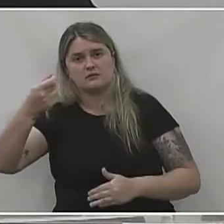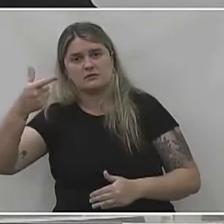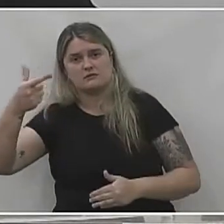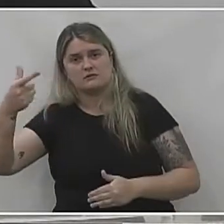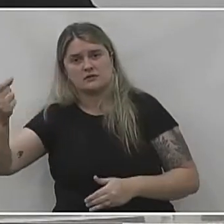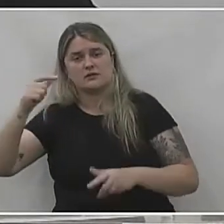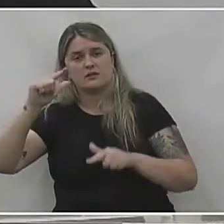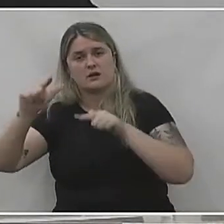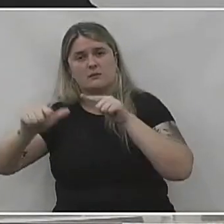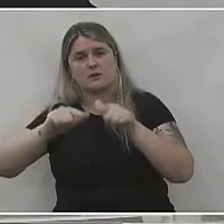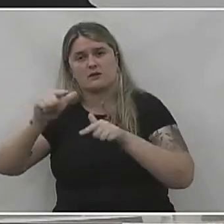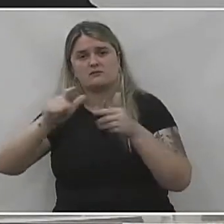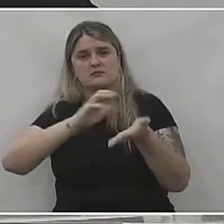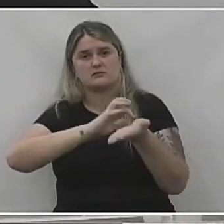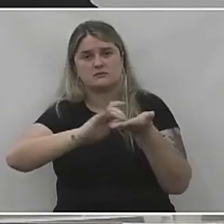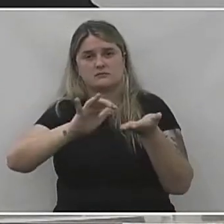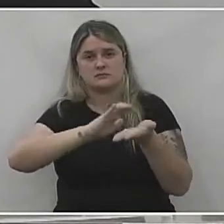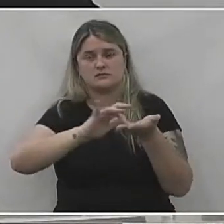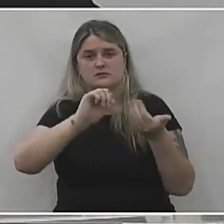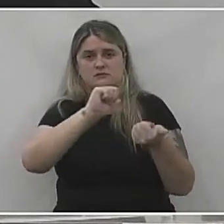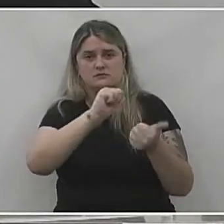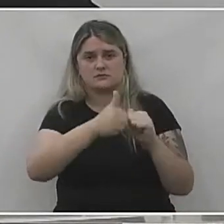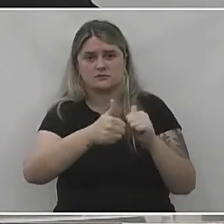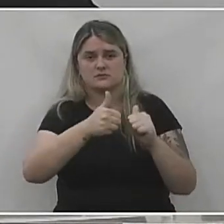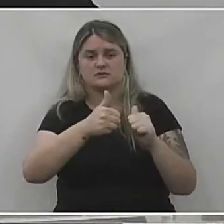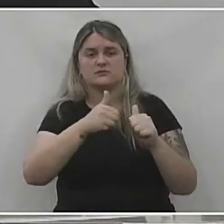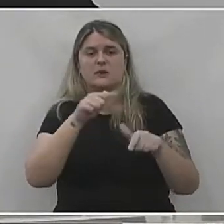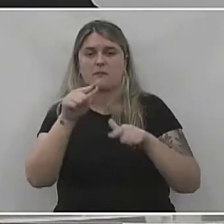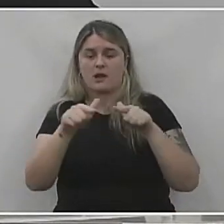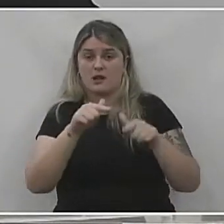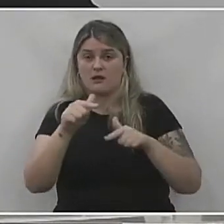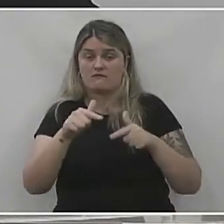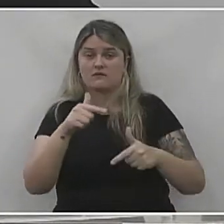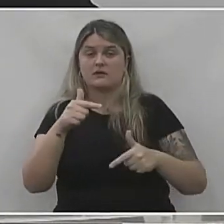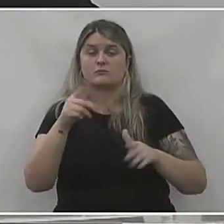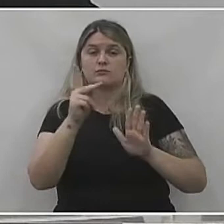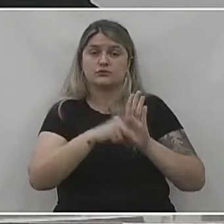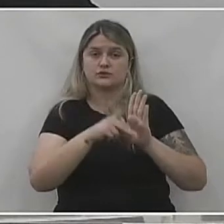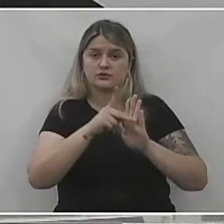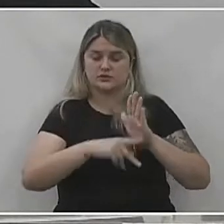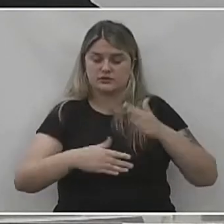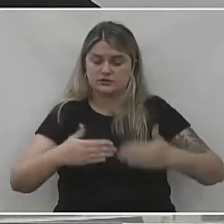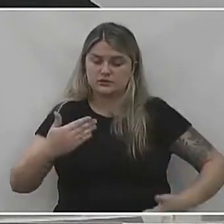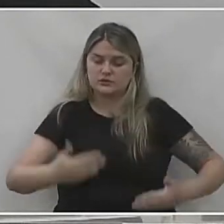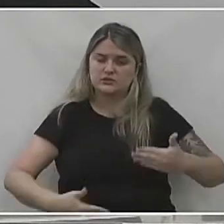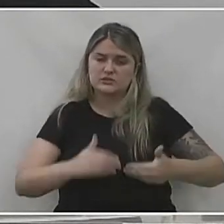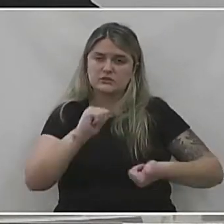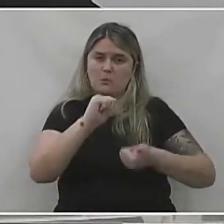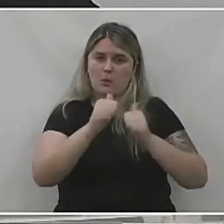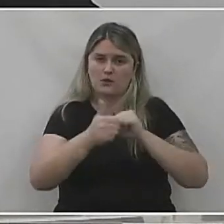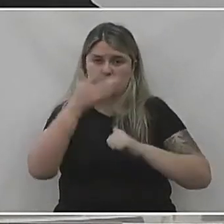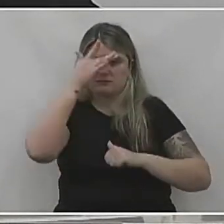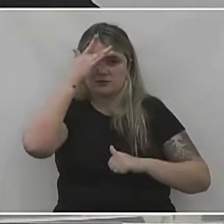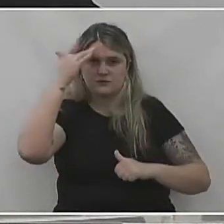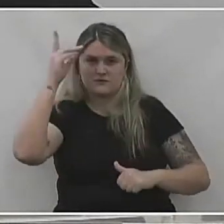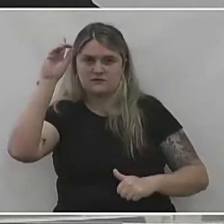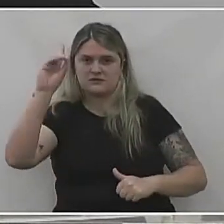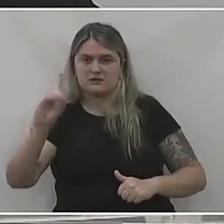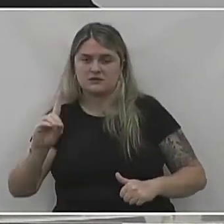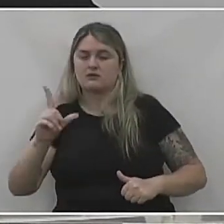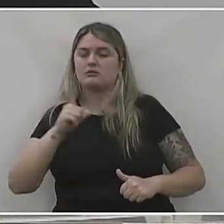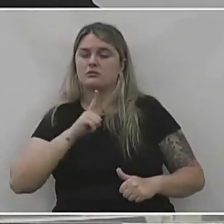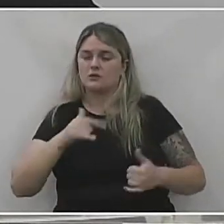de fazer parte dessa equipe do projecto paralímpico qual eu tenho muito orgulho e